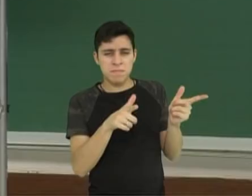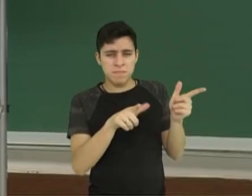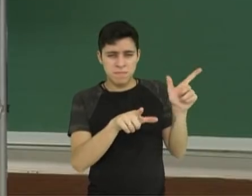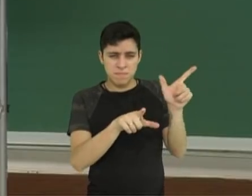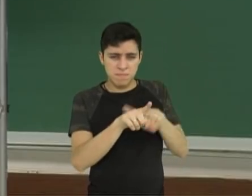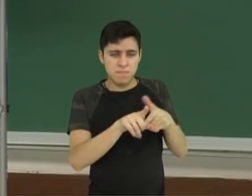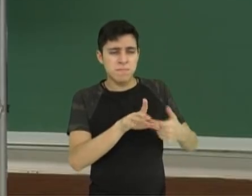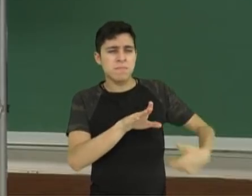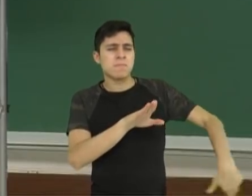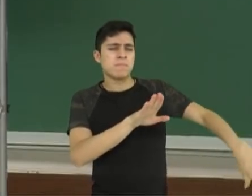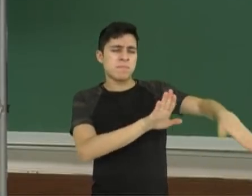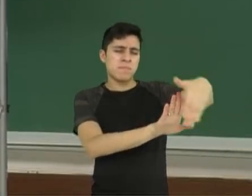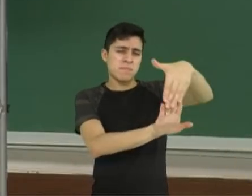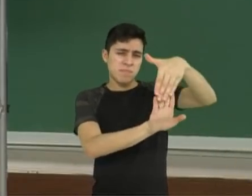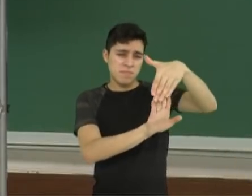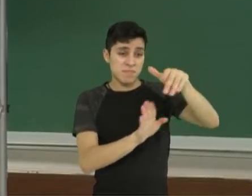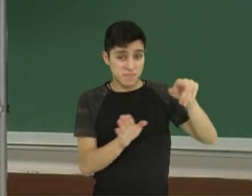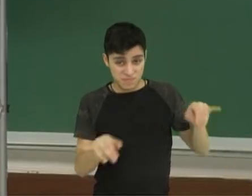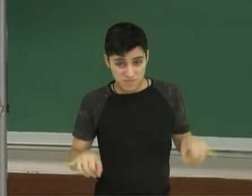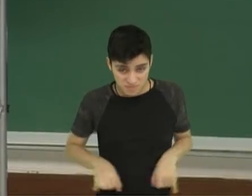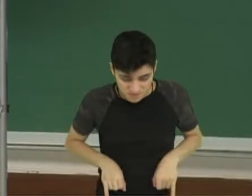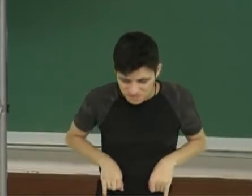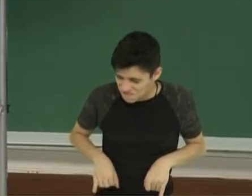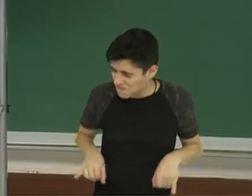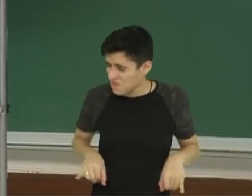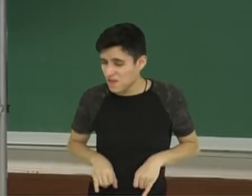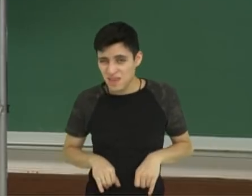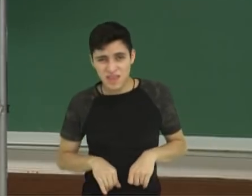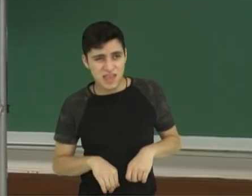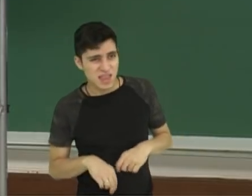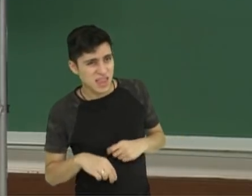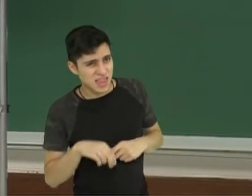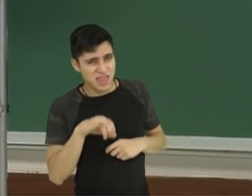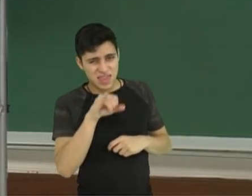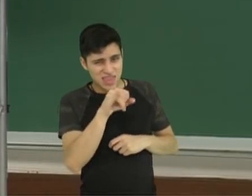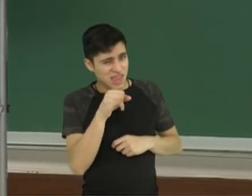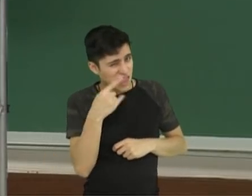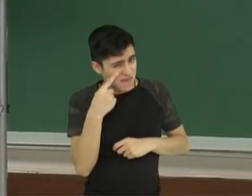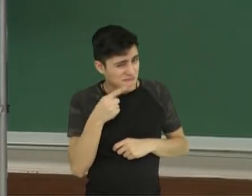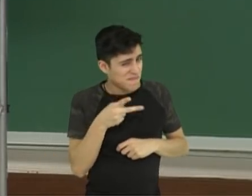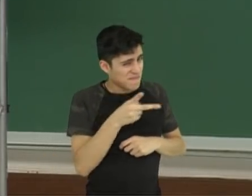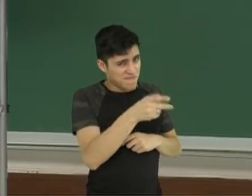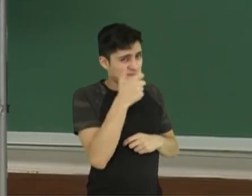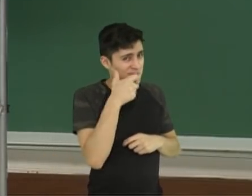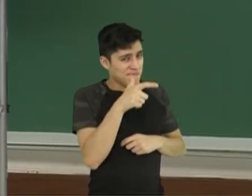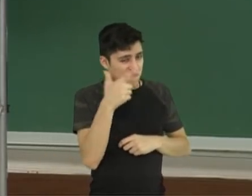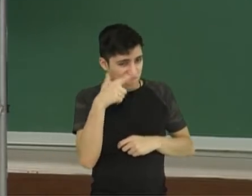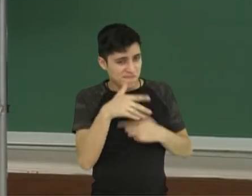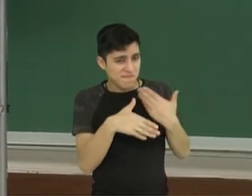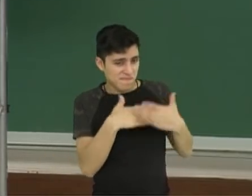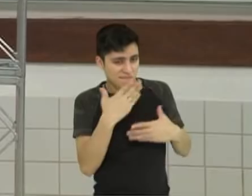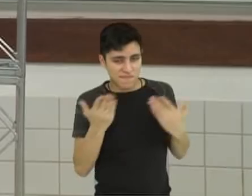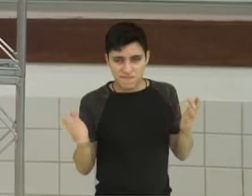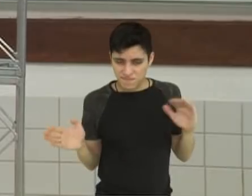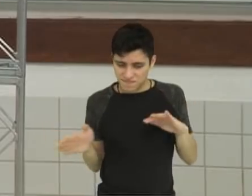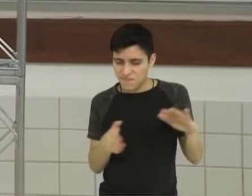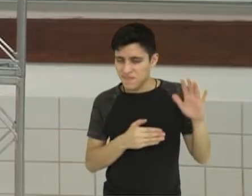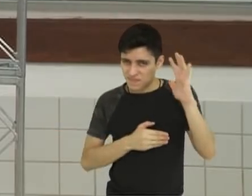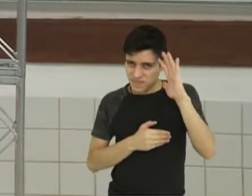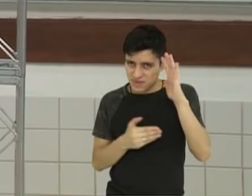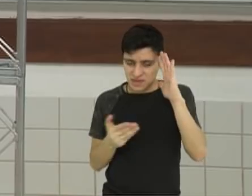está sofrendo, coitada. Será que ela faz atividade física com frequência? Então vamos imaginar. Hoje, nossa aula é